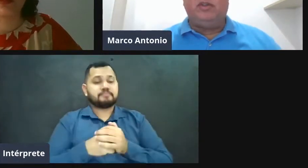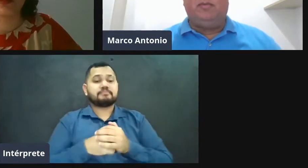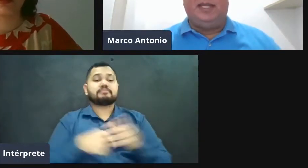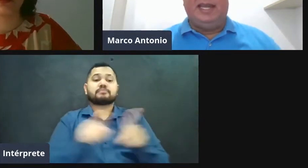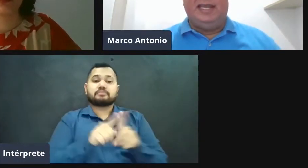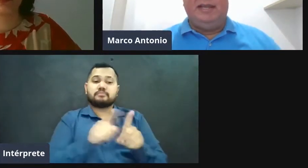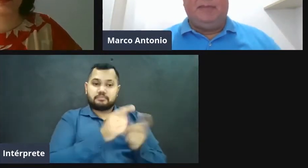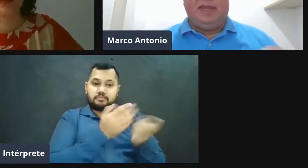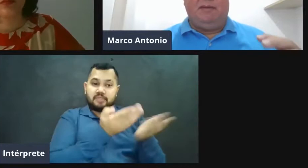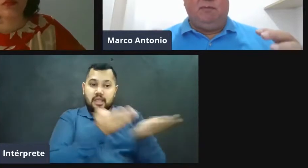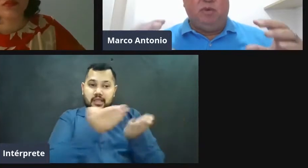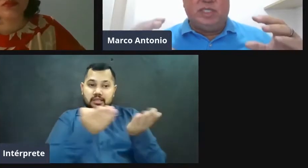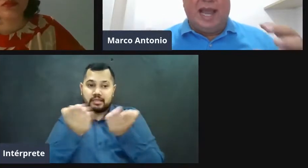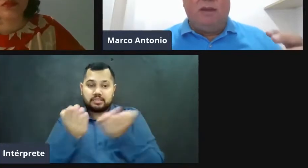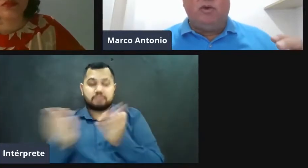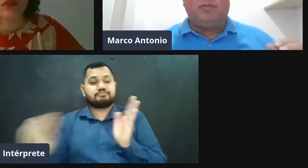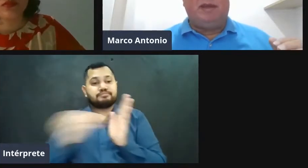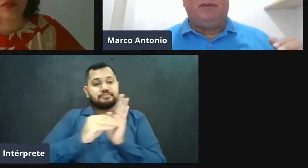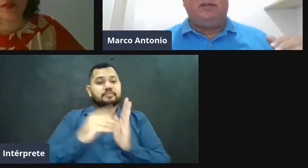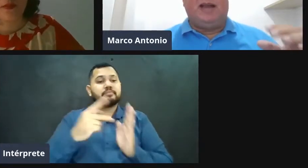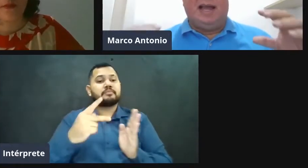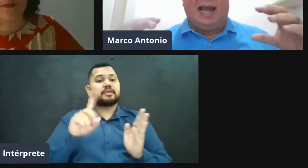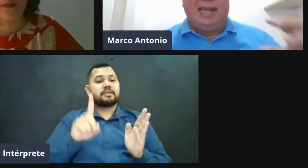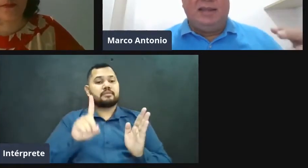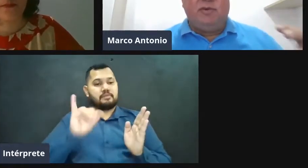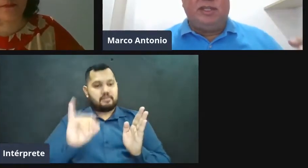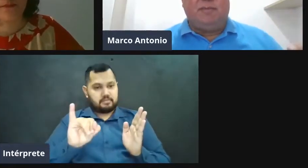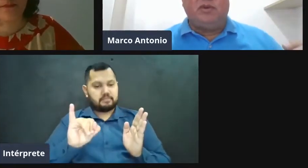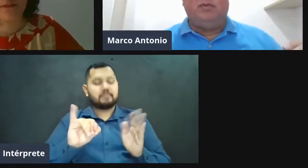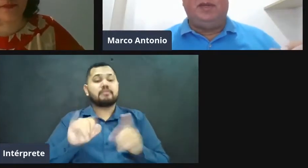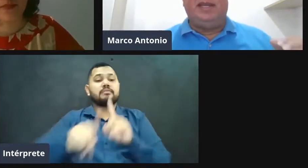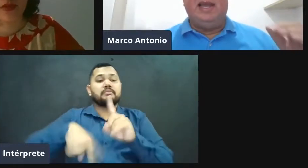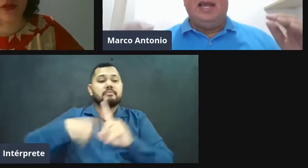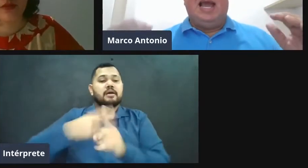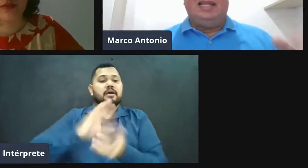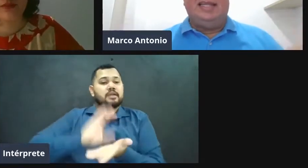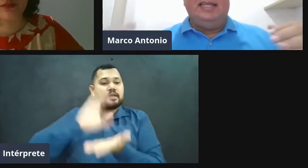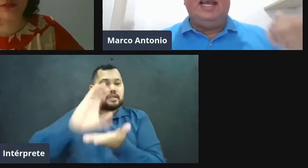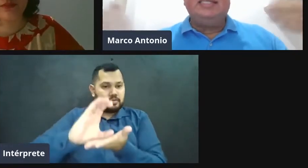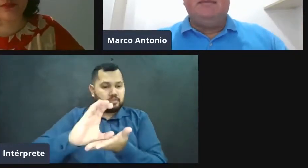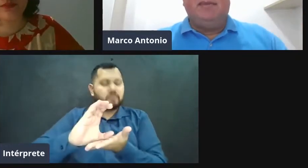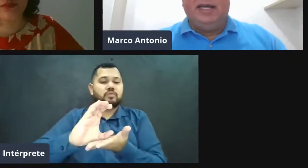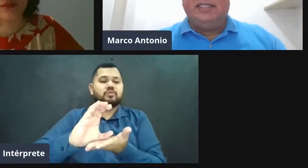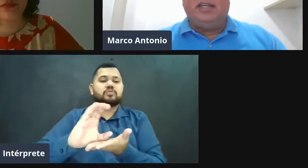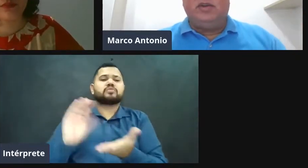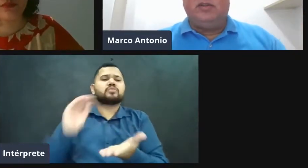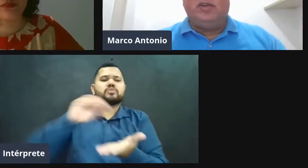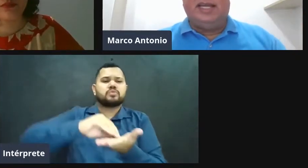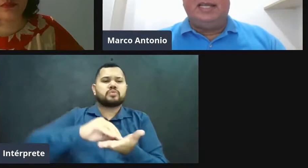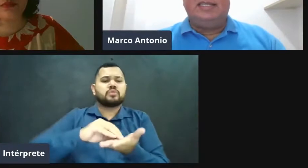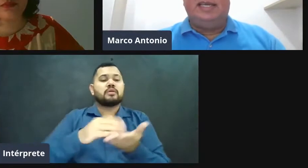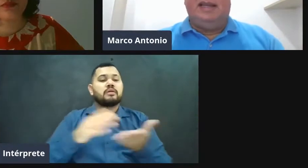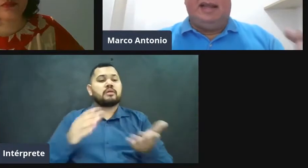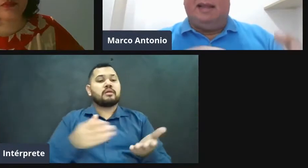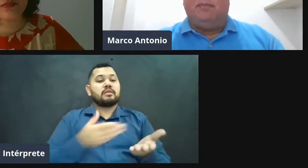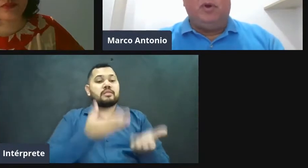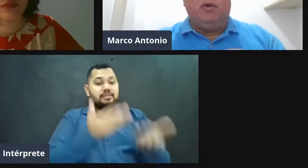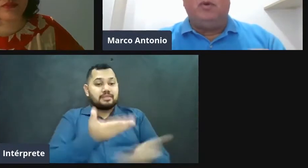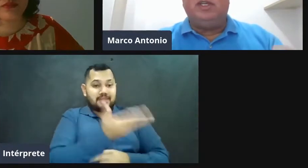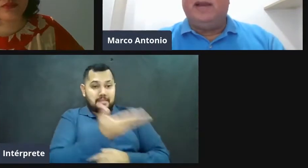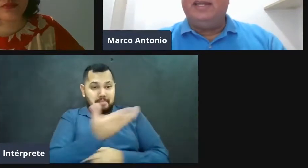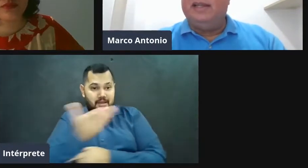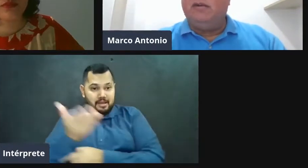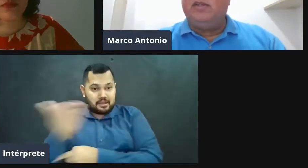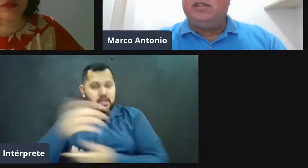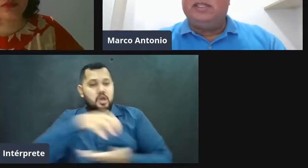já o que está posto no PDI, buscar recursos para efetivar, além do que está posto no PDI, atender as demandas das outras unidades que,